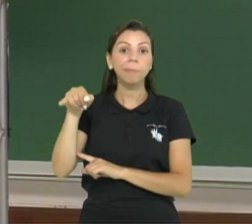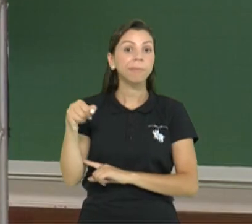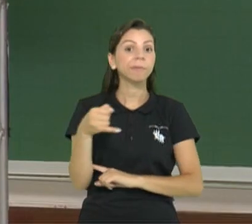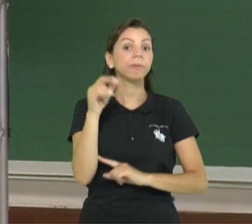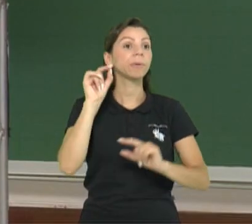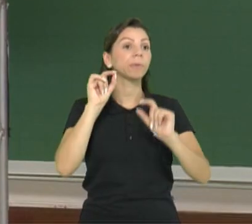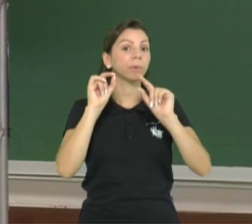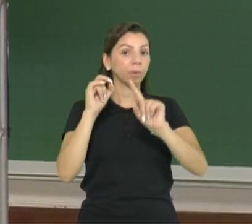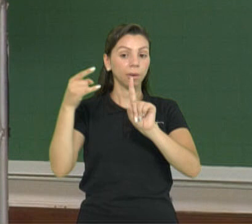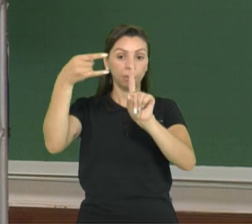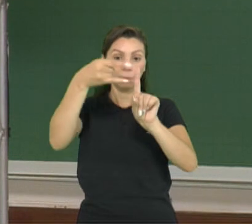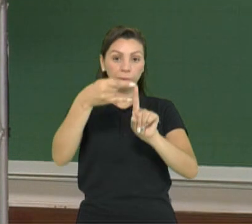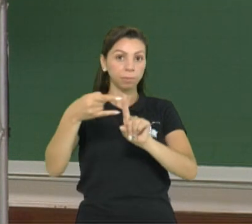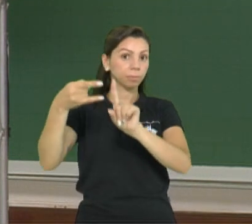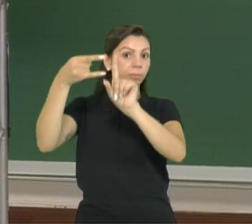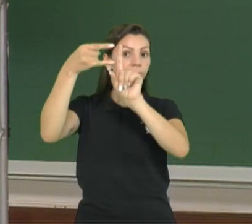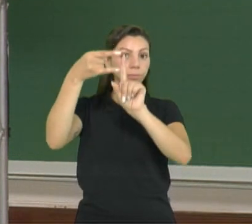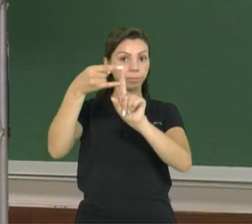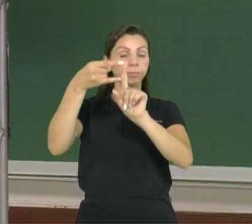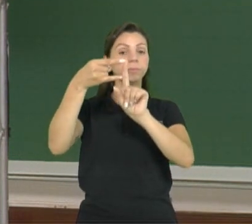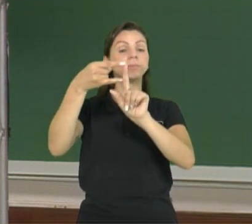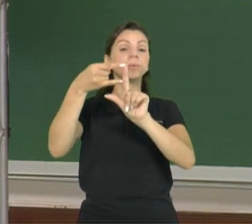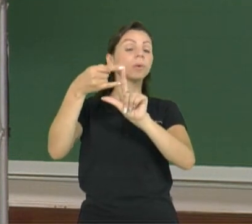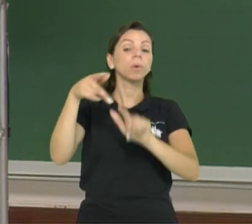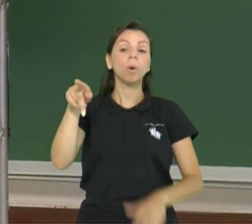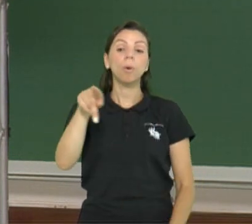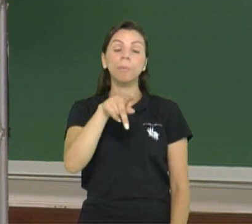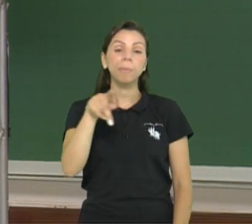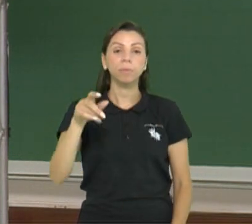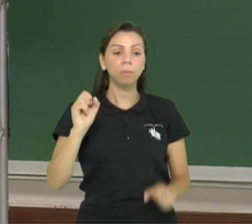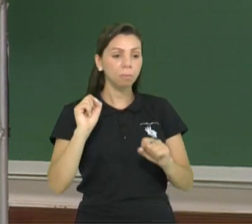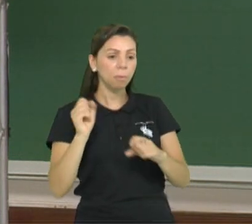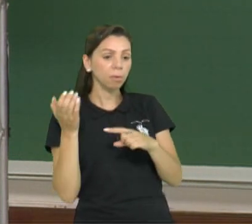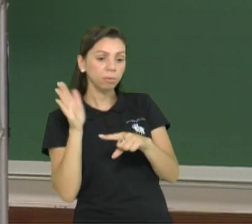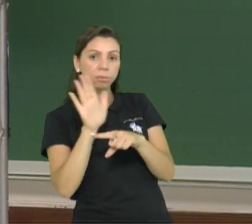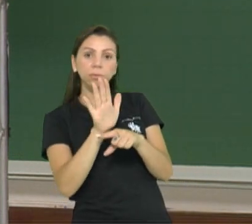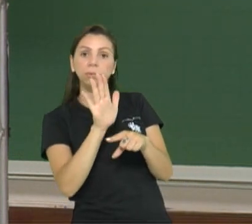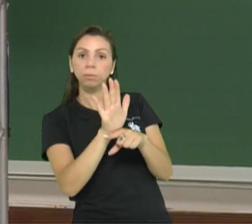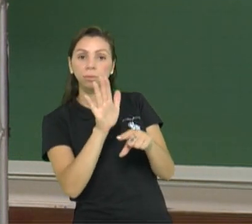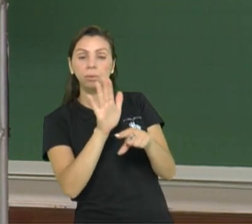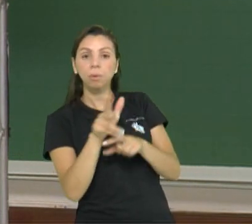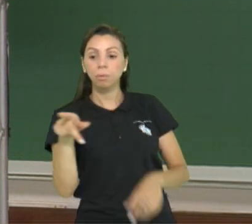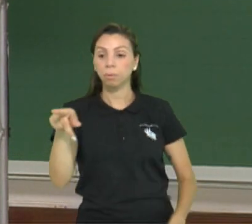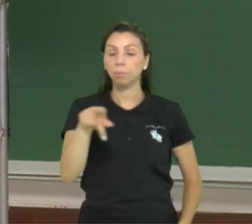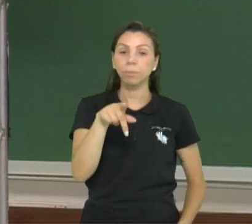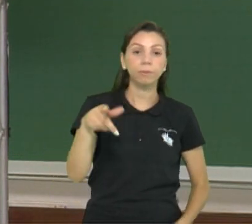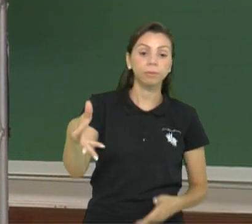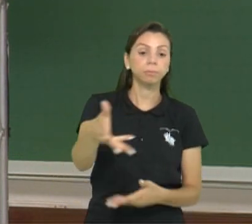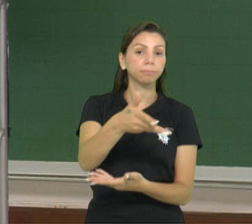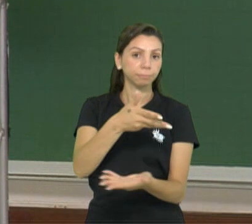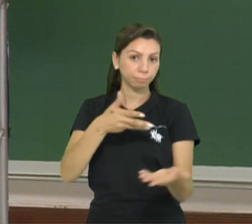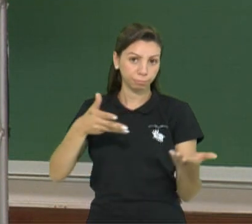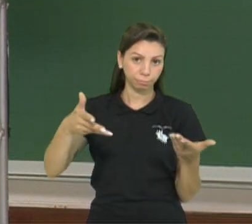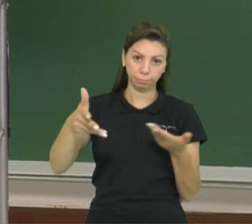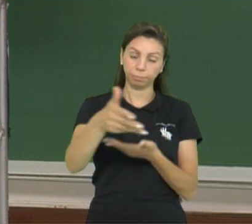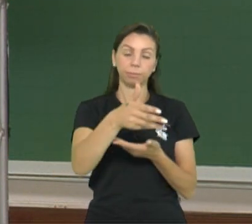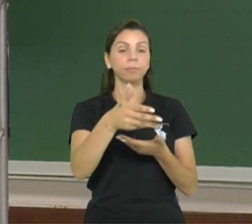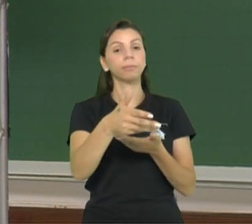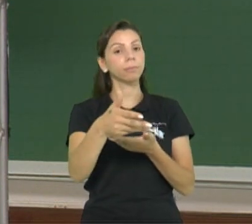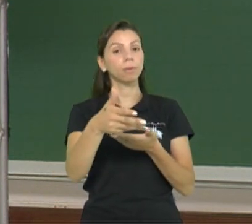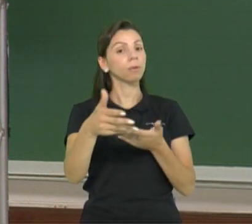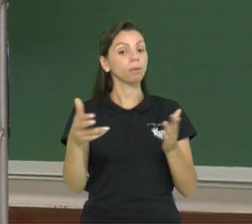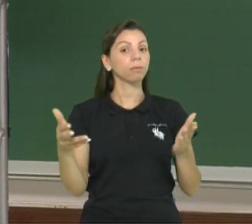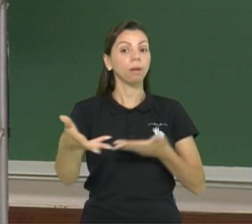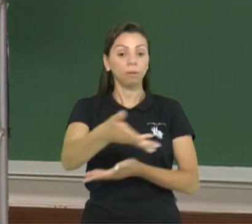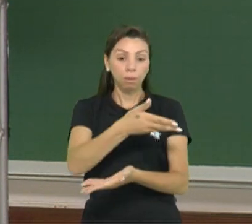esta ferramenta do Google Meet que os professores podem ajudar. Os professores estão lá para ajudar vocês. Mantenha essa